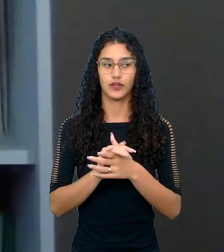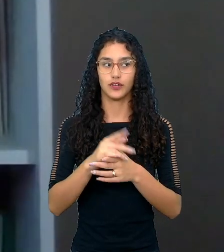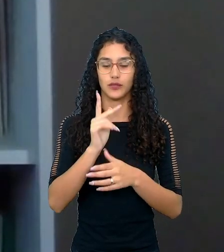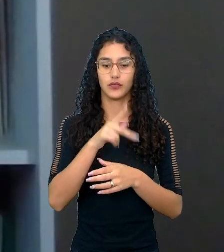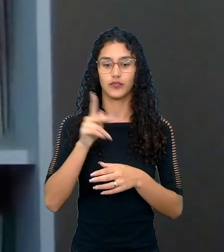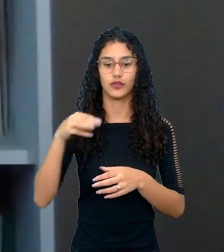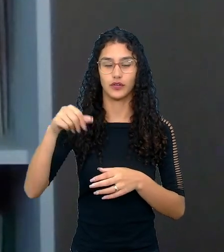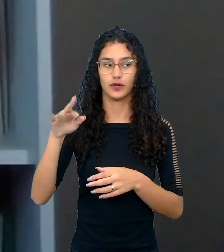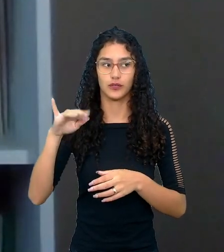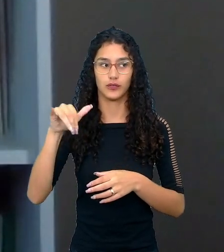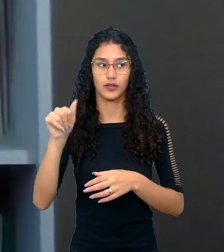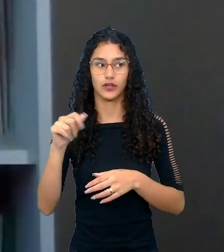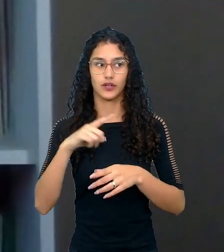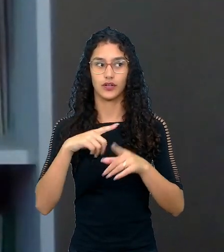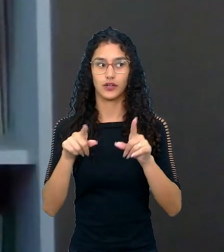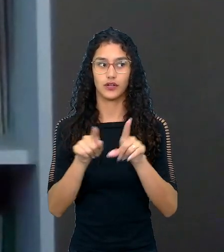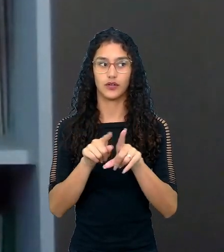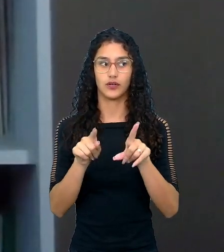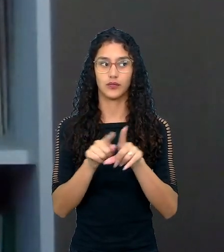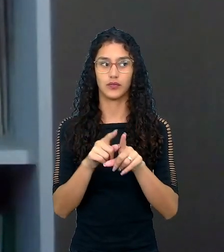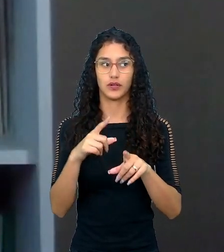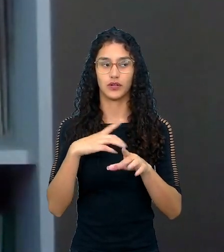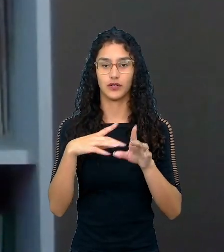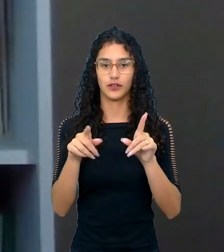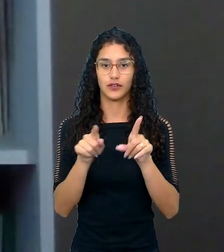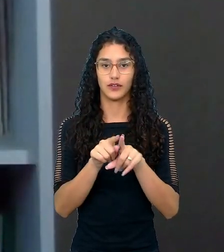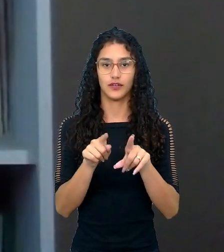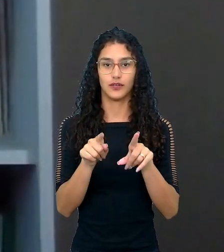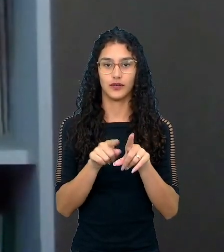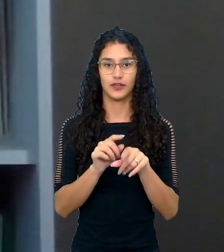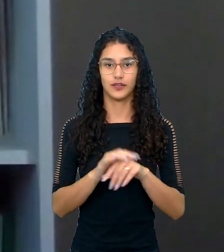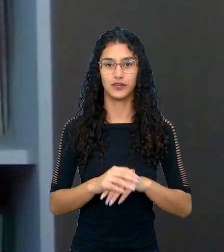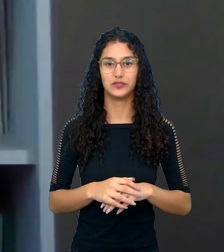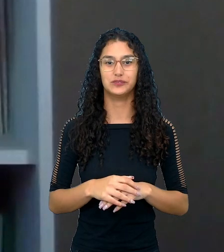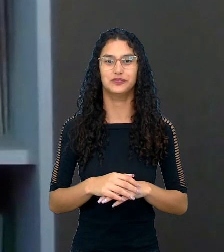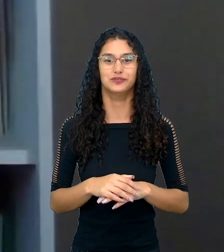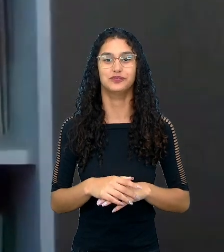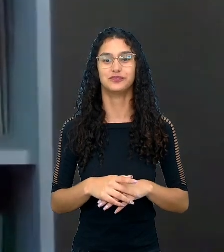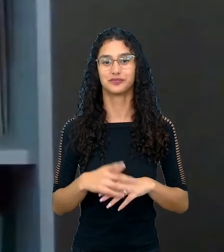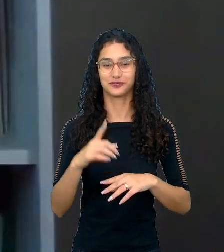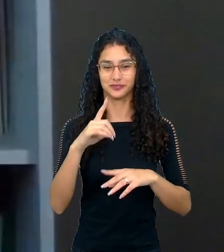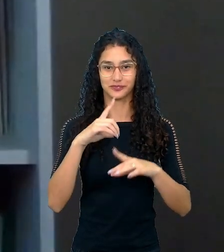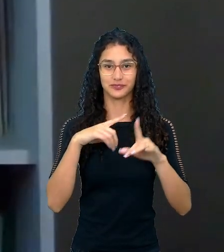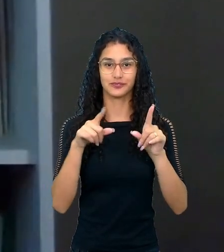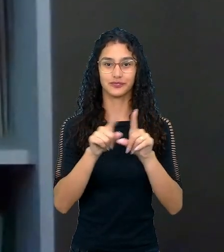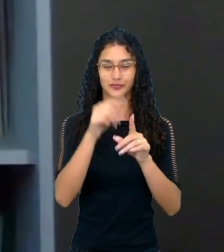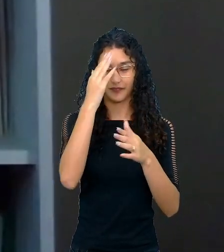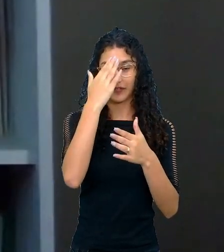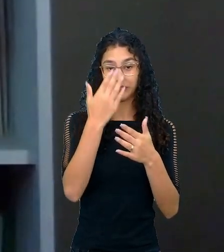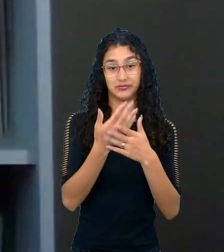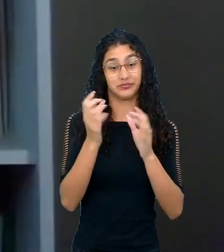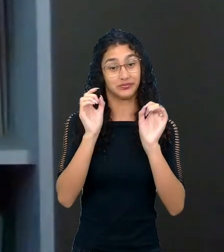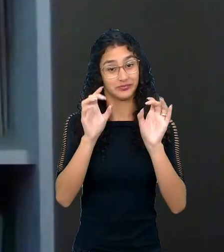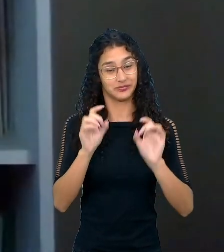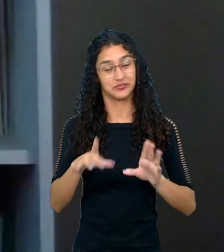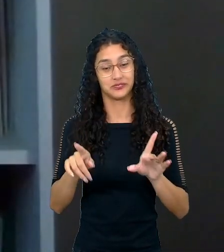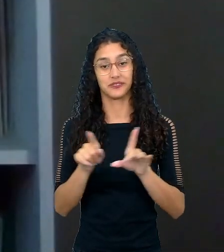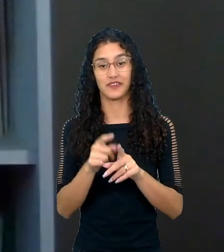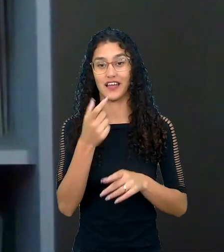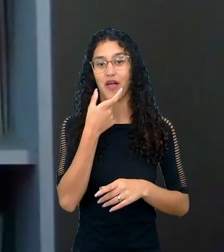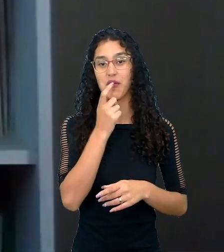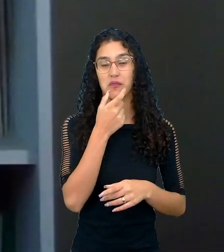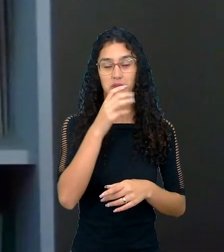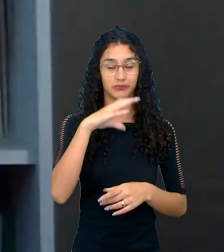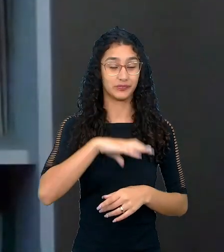Márcia de Matos Sanches, eu tenho formação em letras, pedagogia, tenho mestrado e especialização em língua